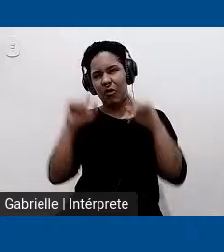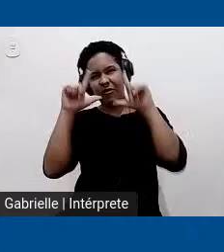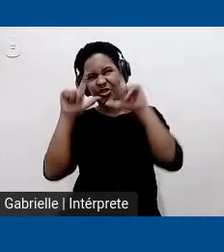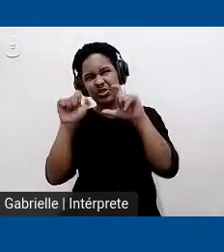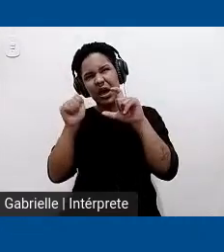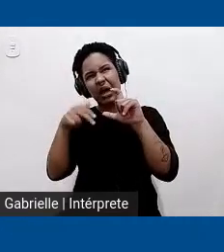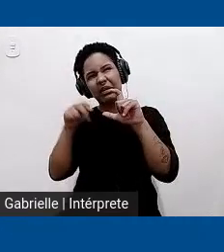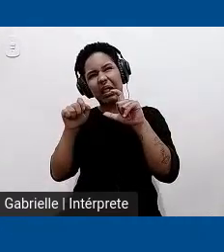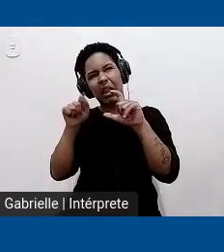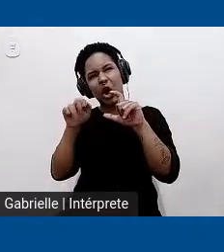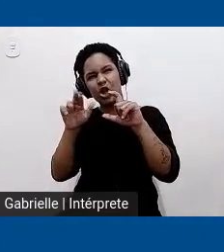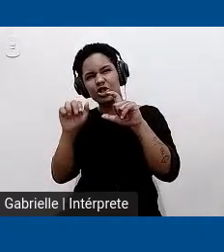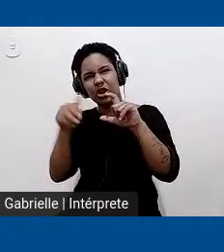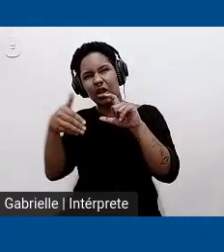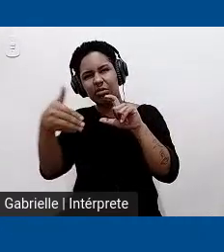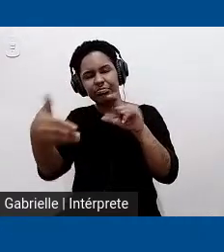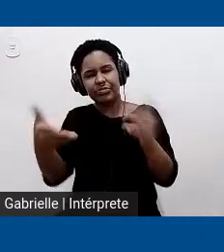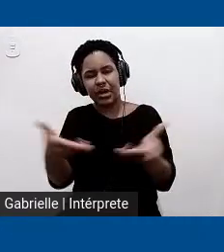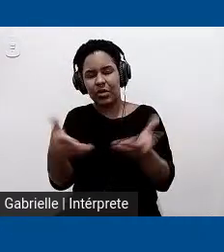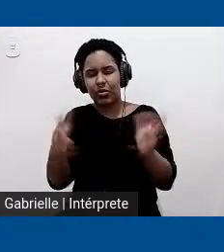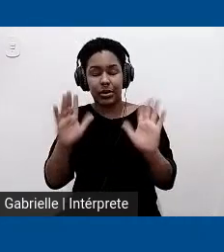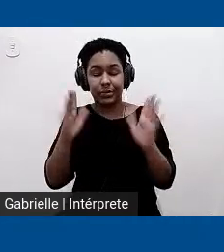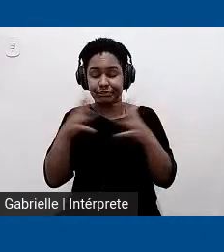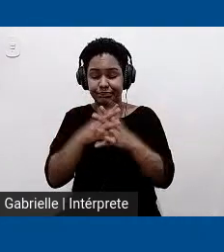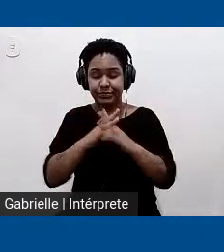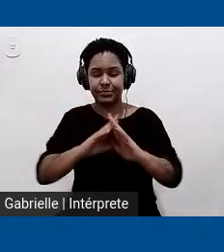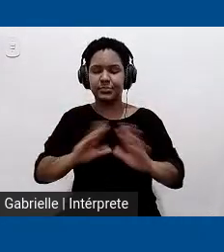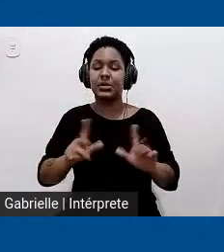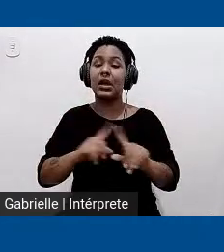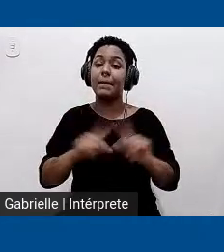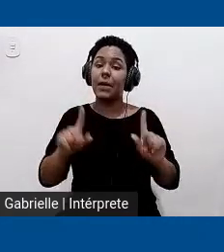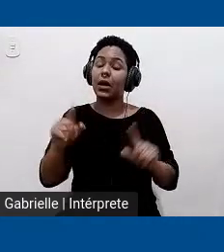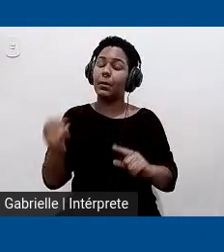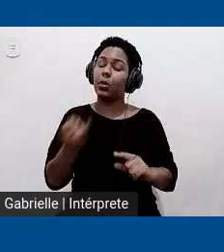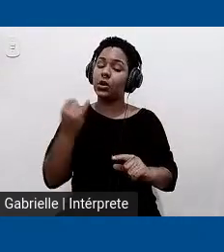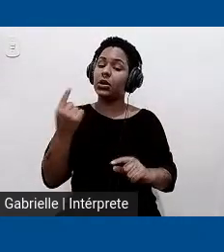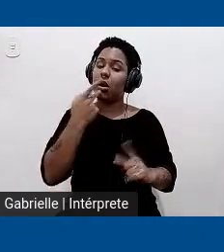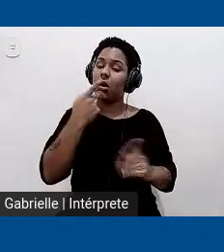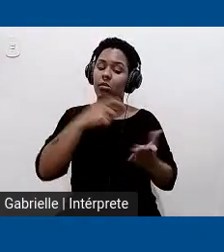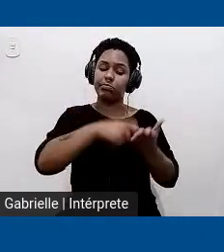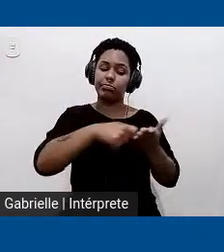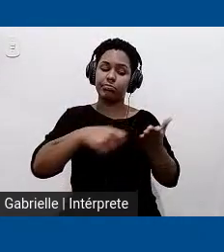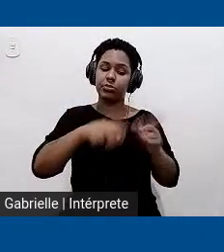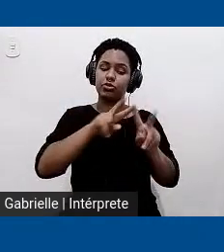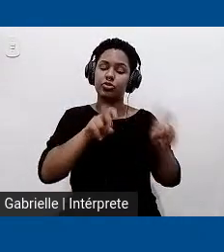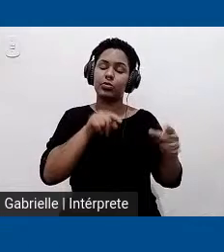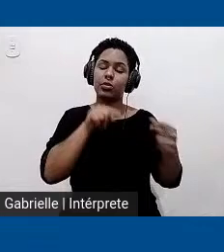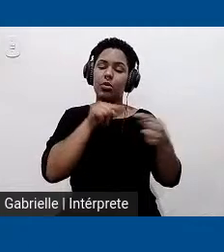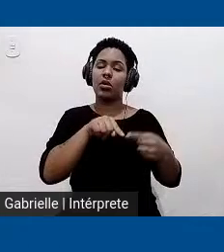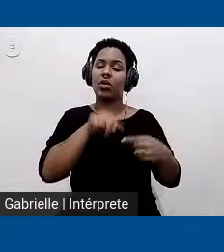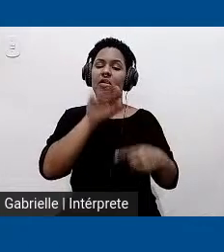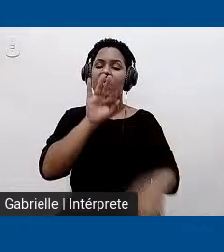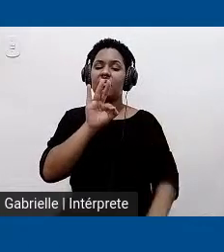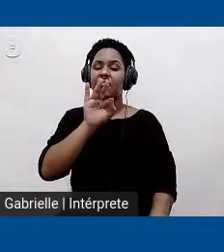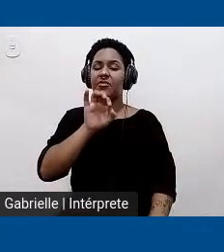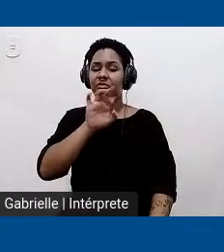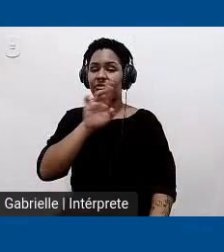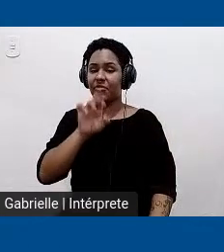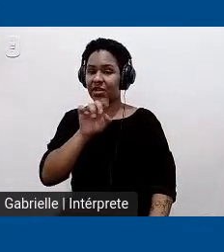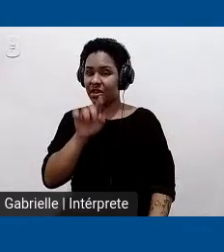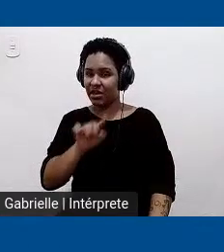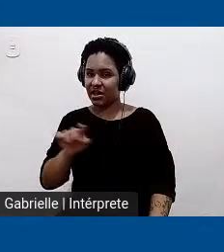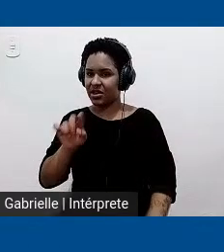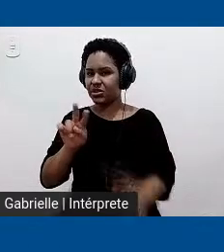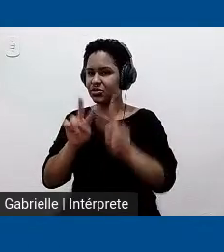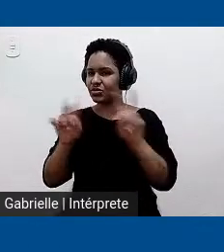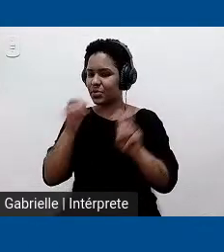anotações como a do Ferrez, que, de meu conhecimento, é claro que no nosso estágio de conhecimento do